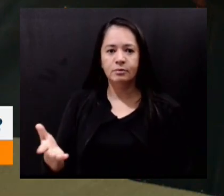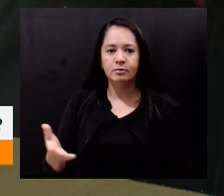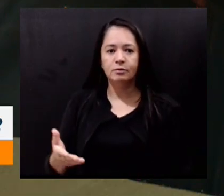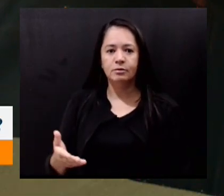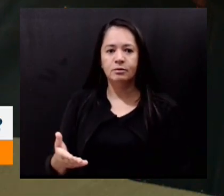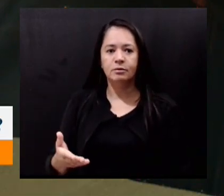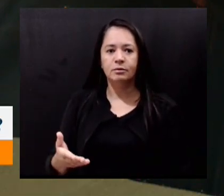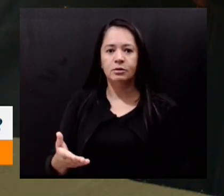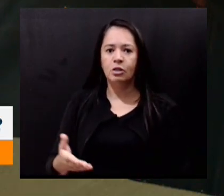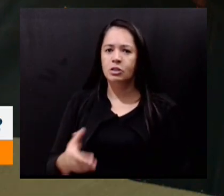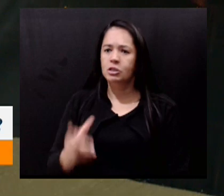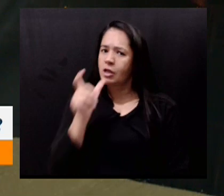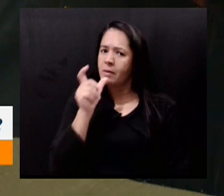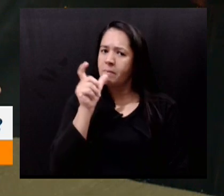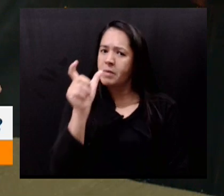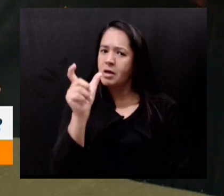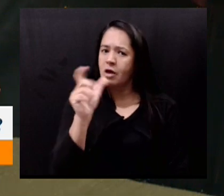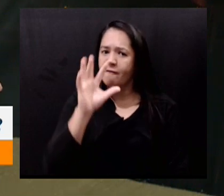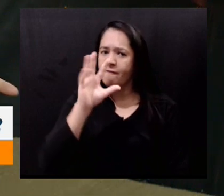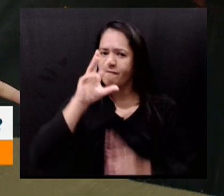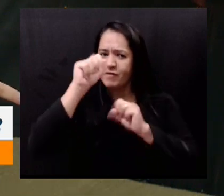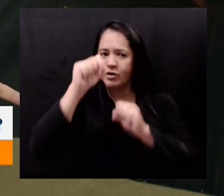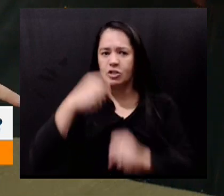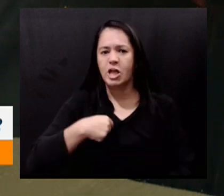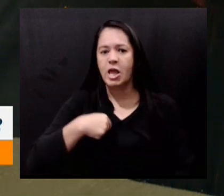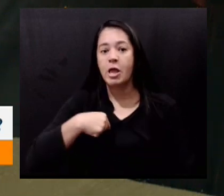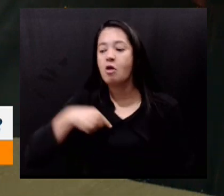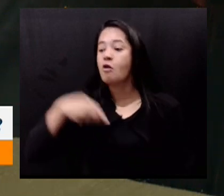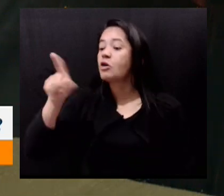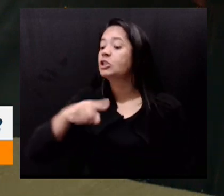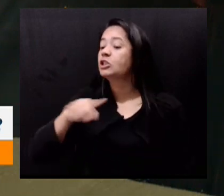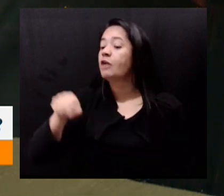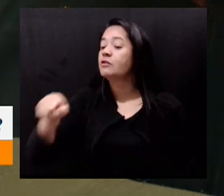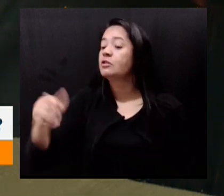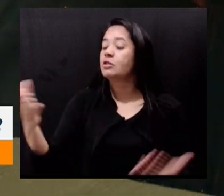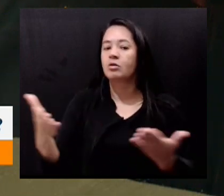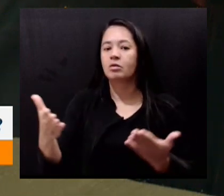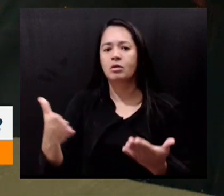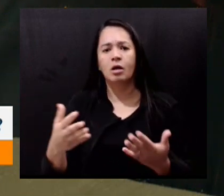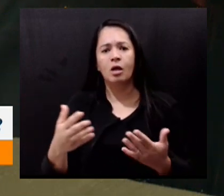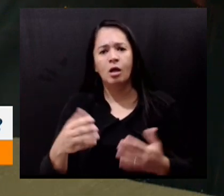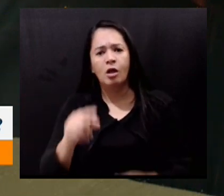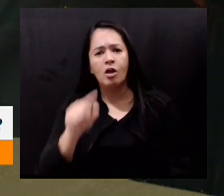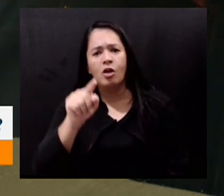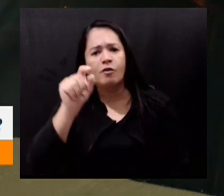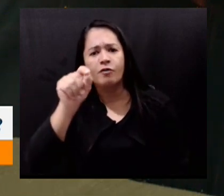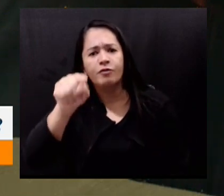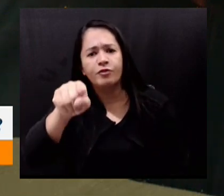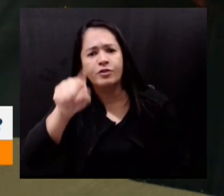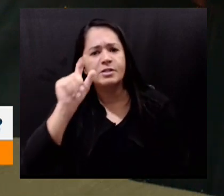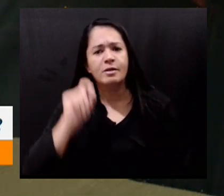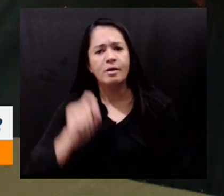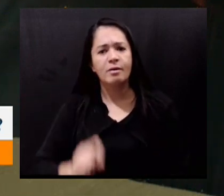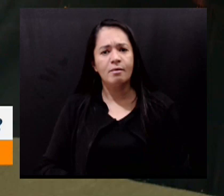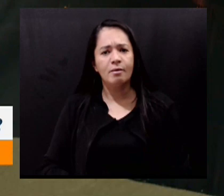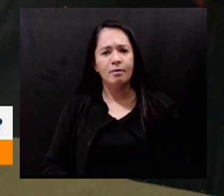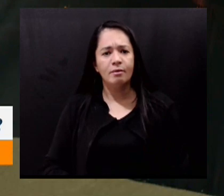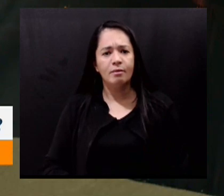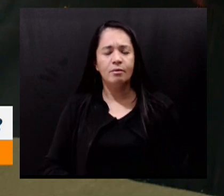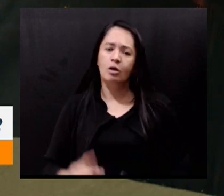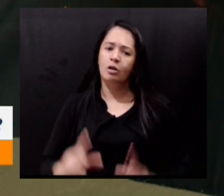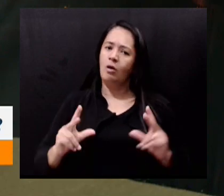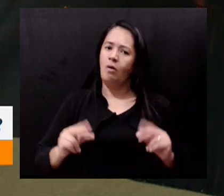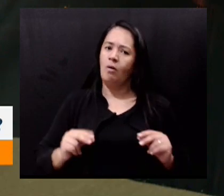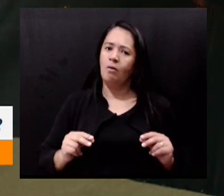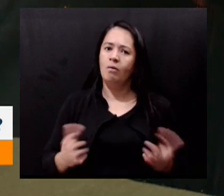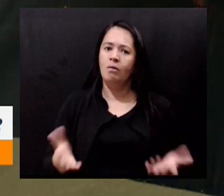forte, eu vou cancelar você hoje. Mas espera aí, quem você é? Sabe? Poxa vida, nós somos